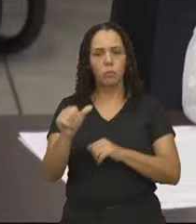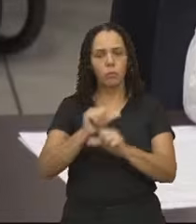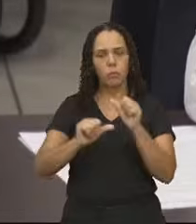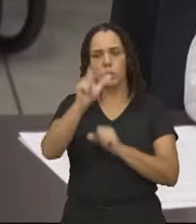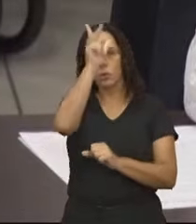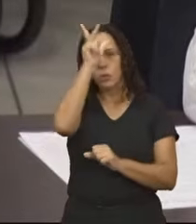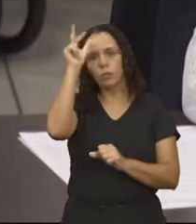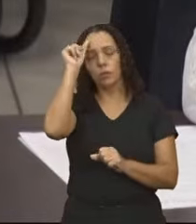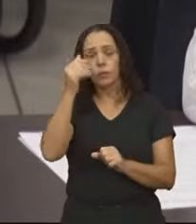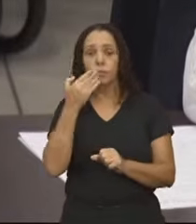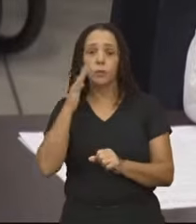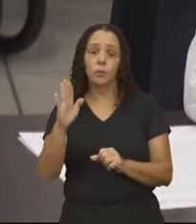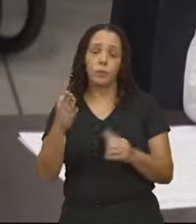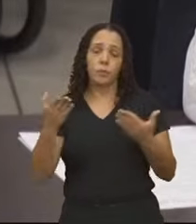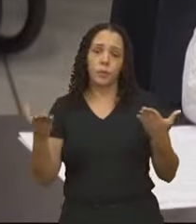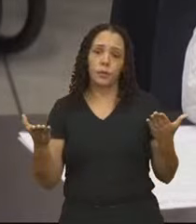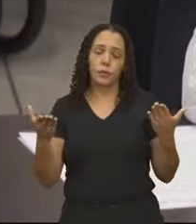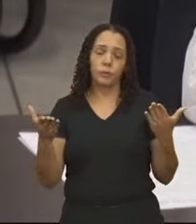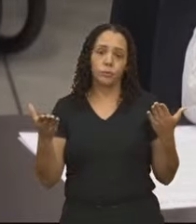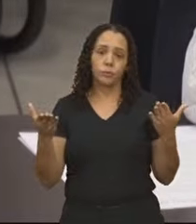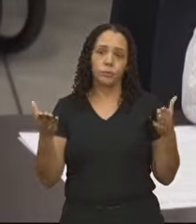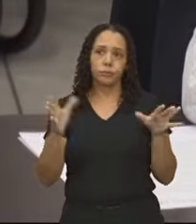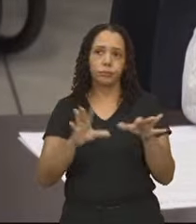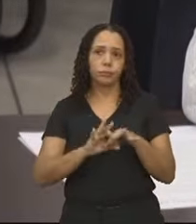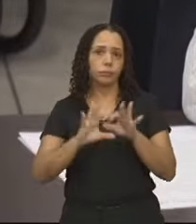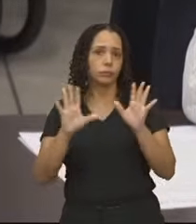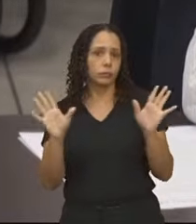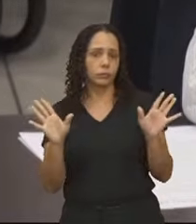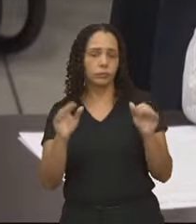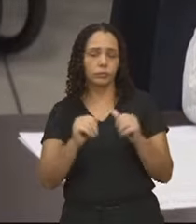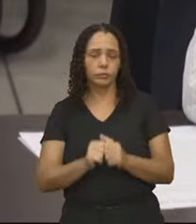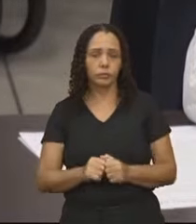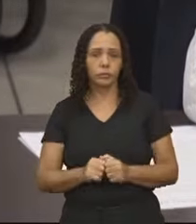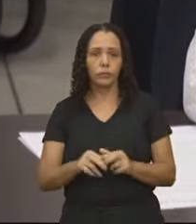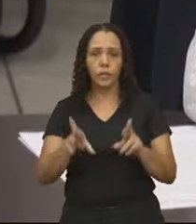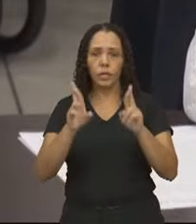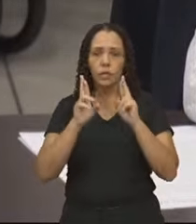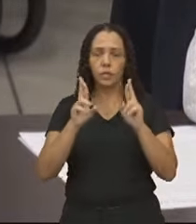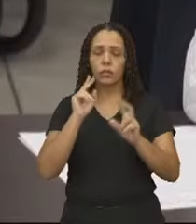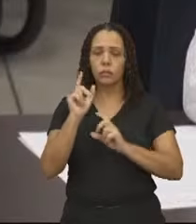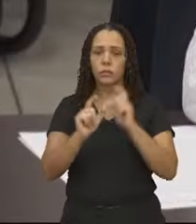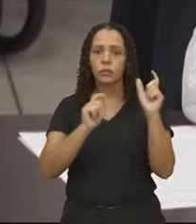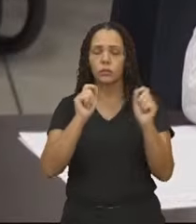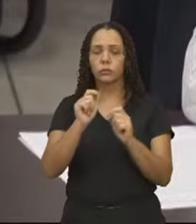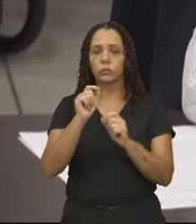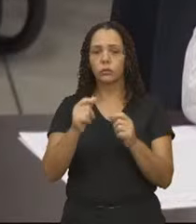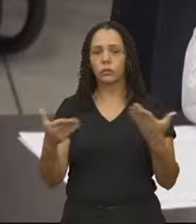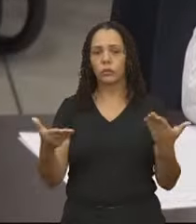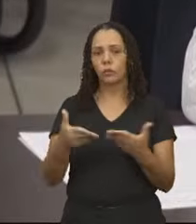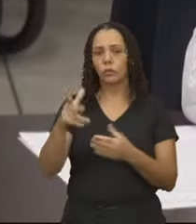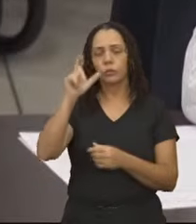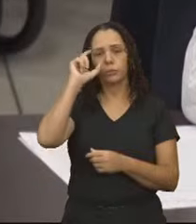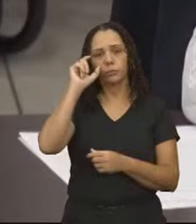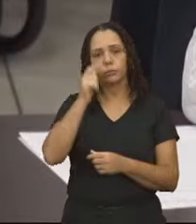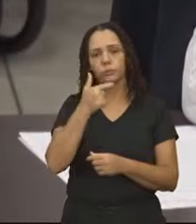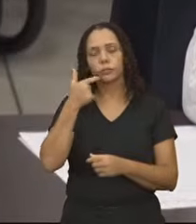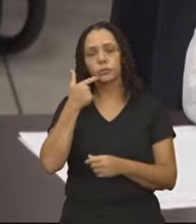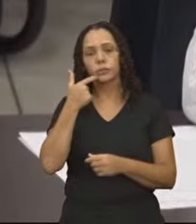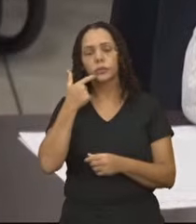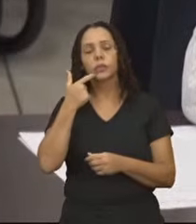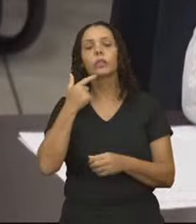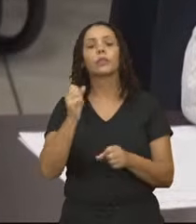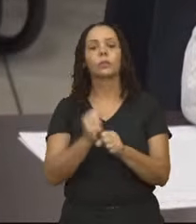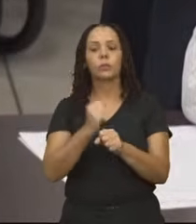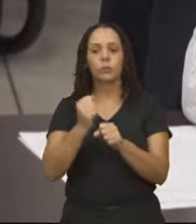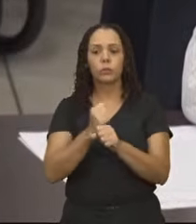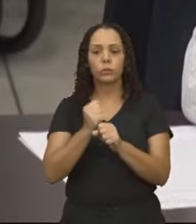a promessa ficou jogada aí ao léu. Espero que o prefeito atual entregue essa creche